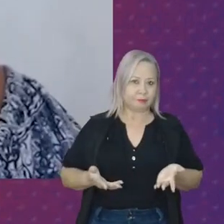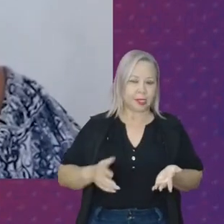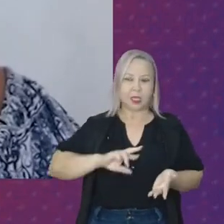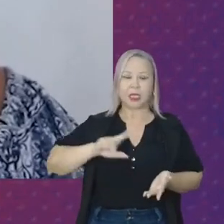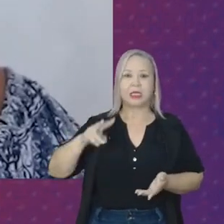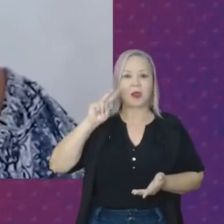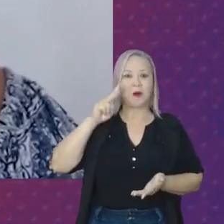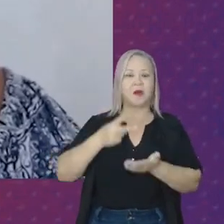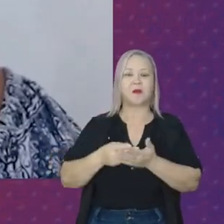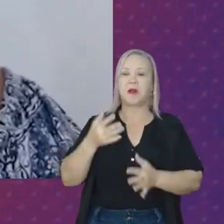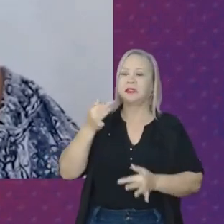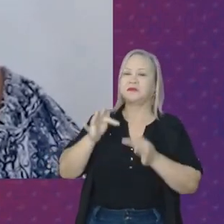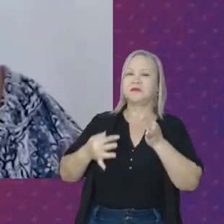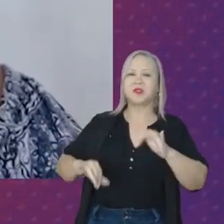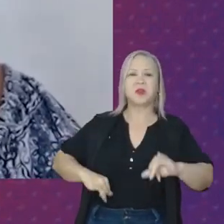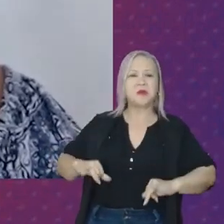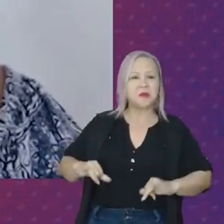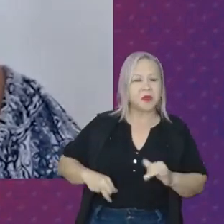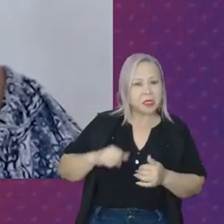e até mesmo